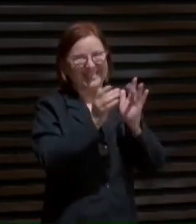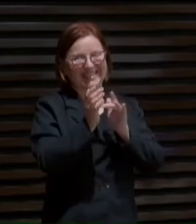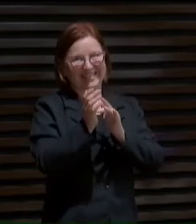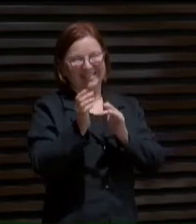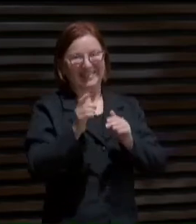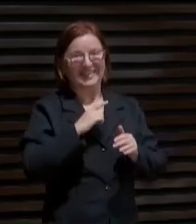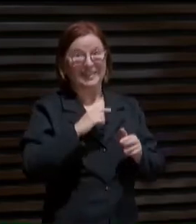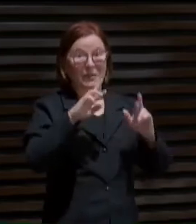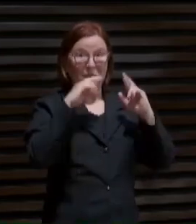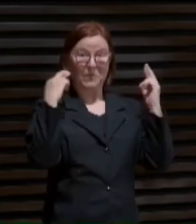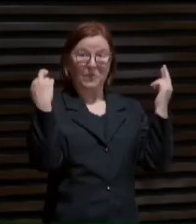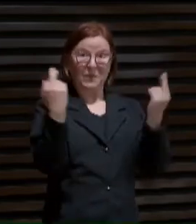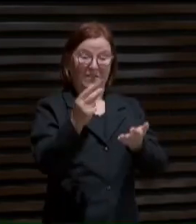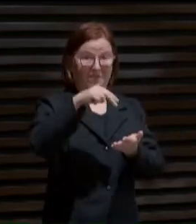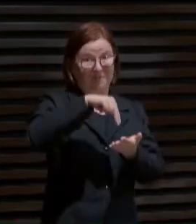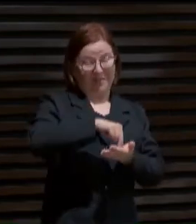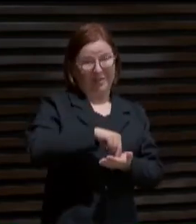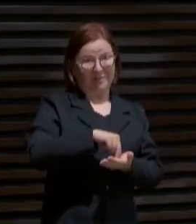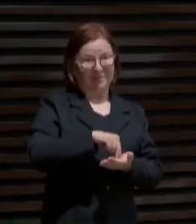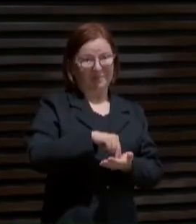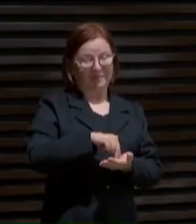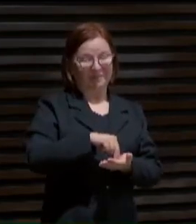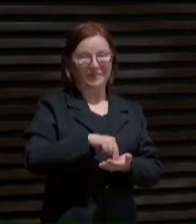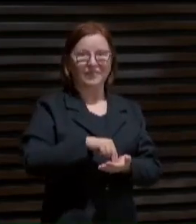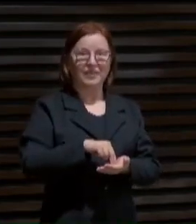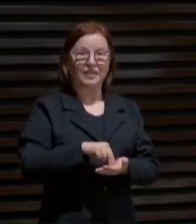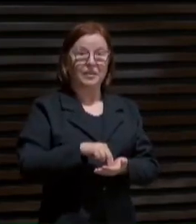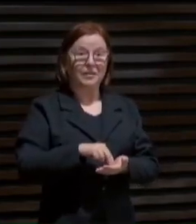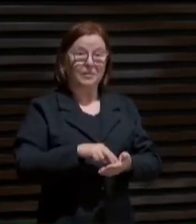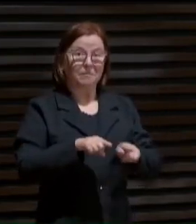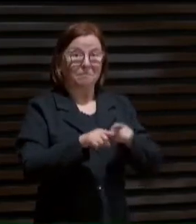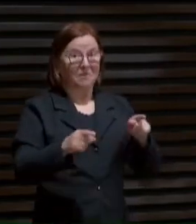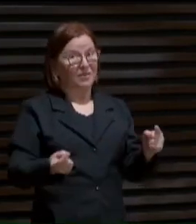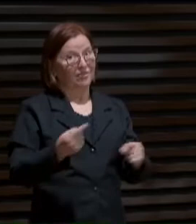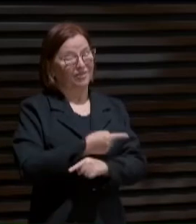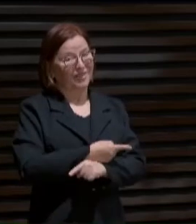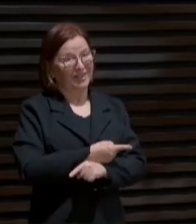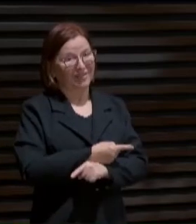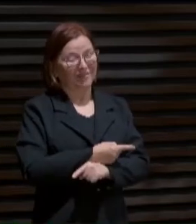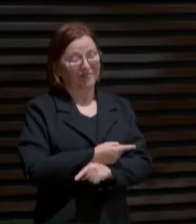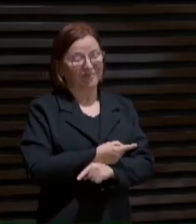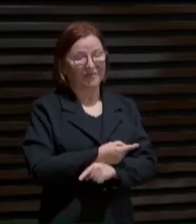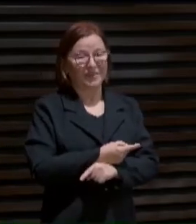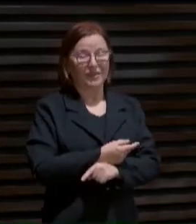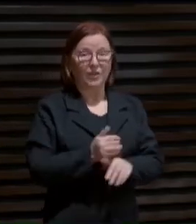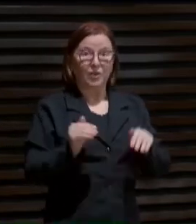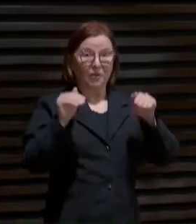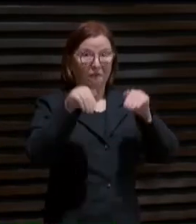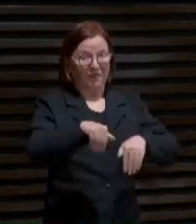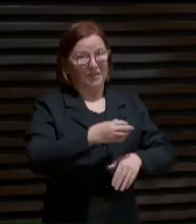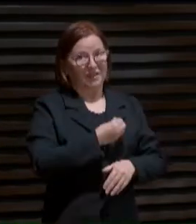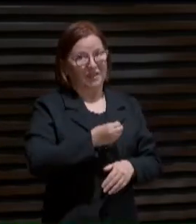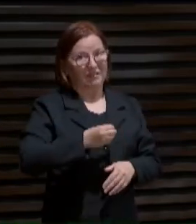escrituras a menos que aconteça isso o fim é triste é trágico o que tem a